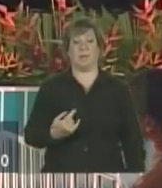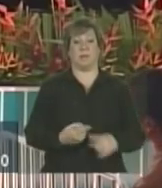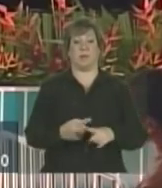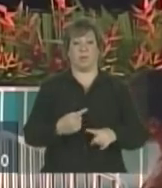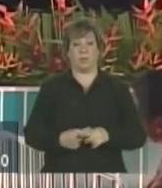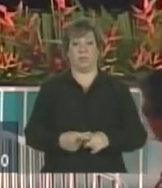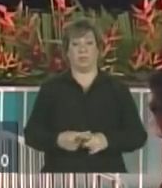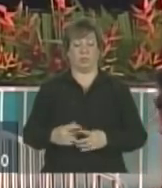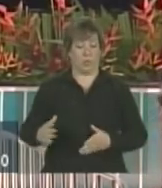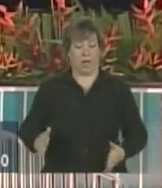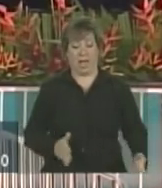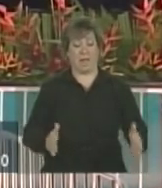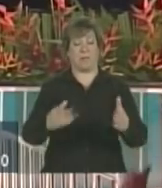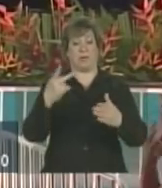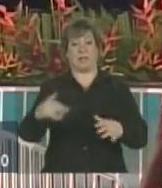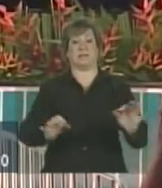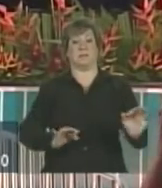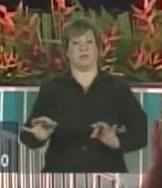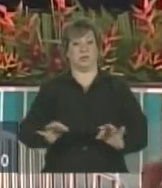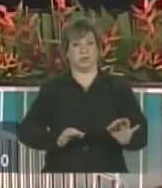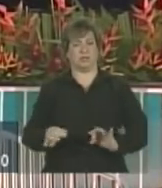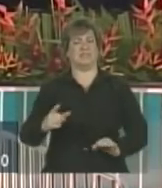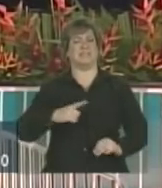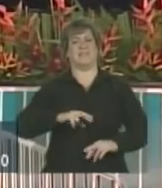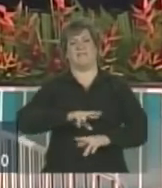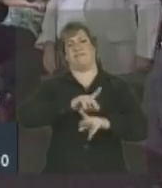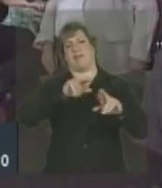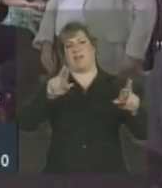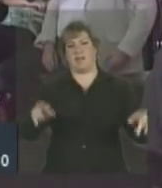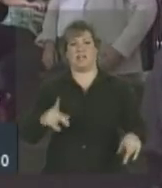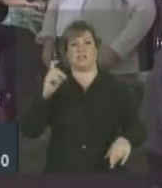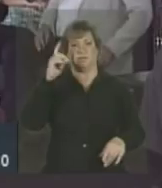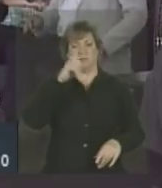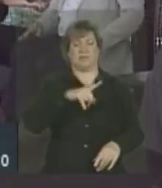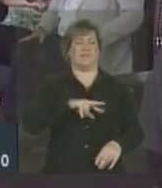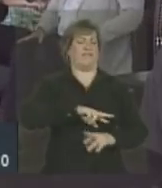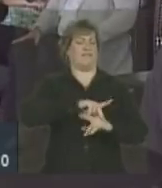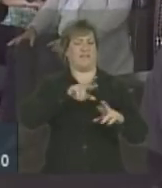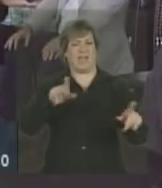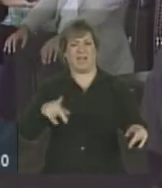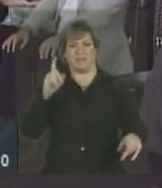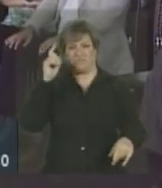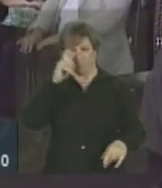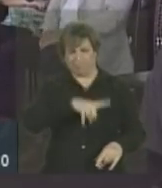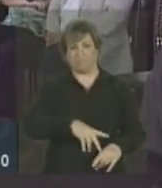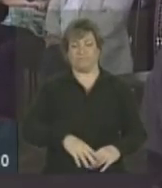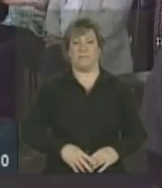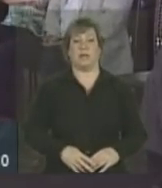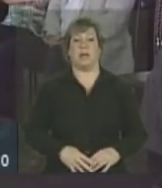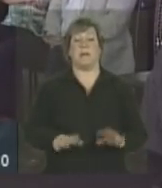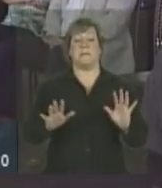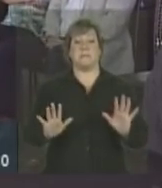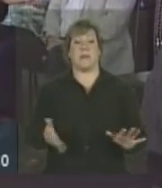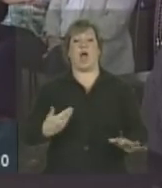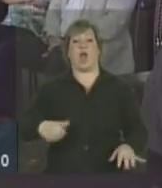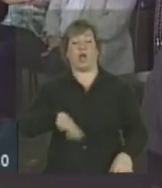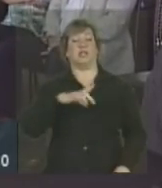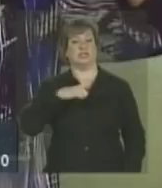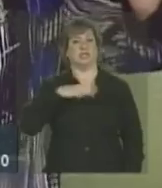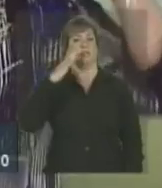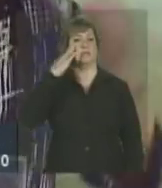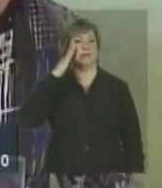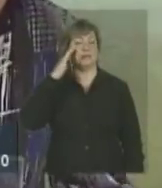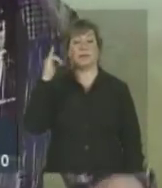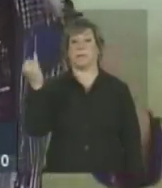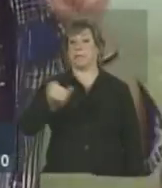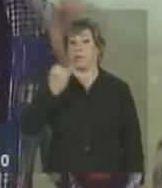no caminho desse projeto tinha várias dificuldades, vários obstáculos. Nós tínhamos consciência